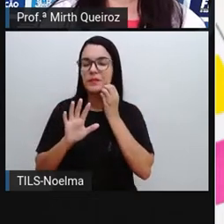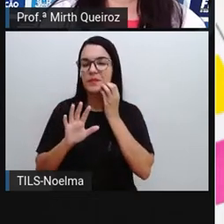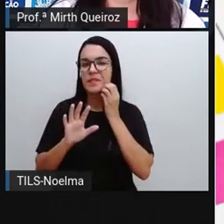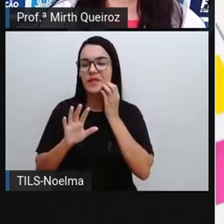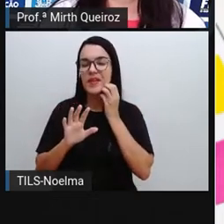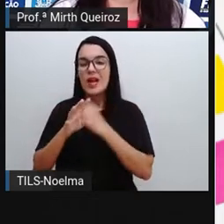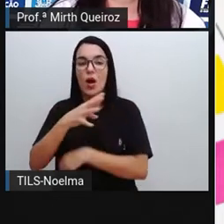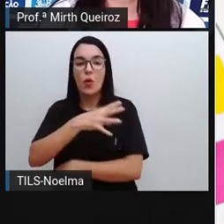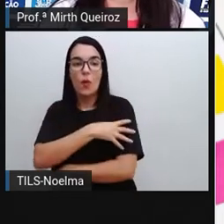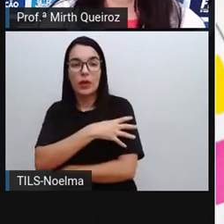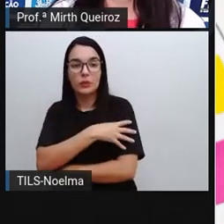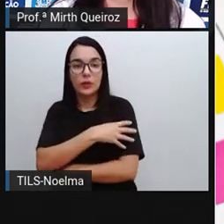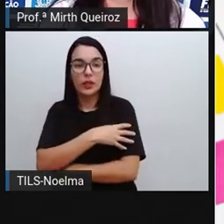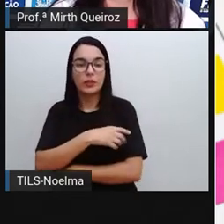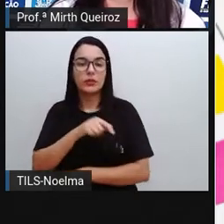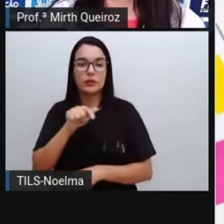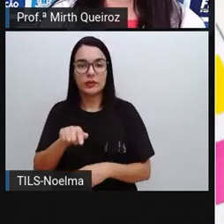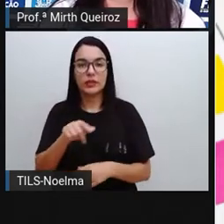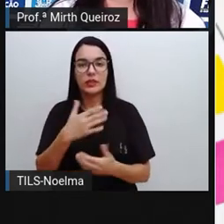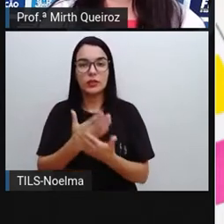fica mais com a parte da